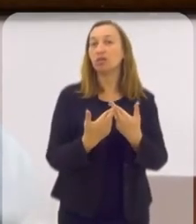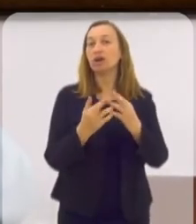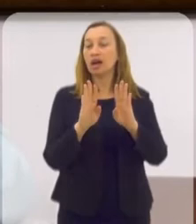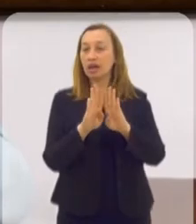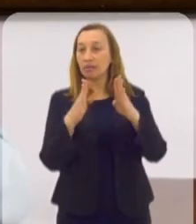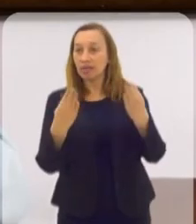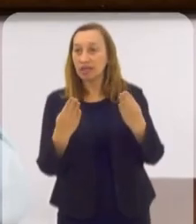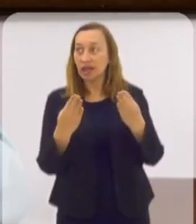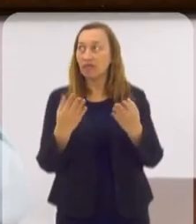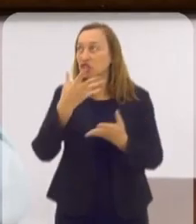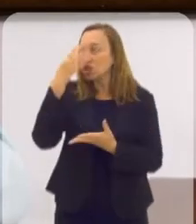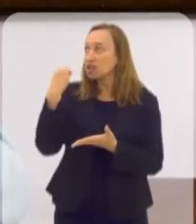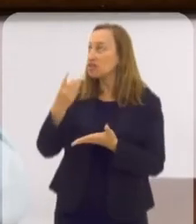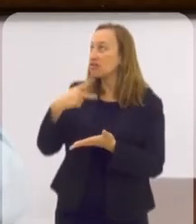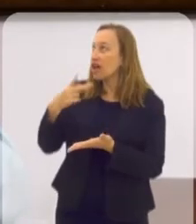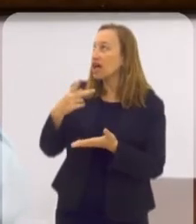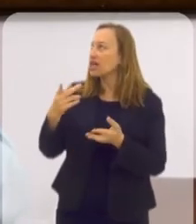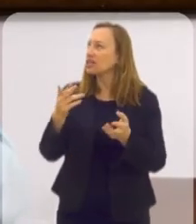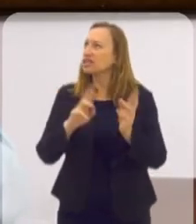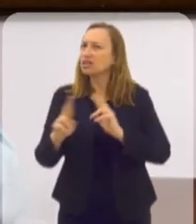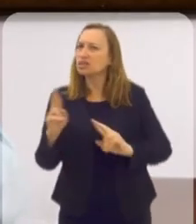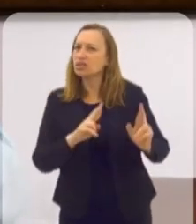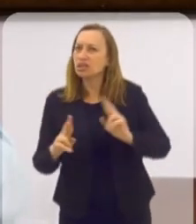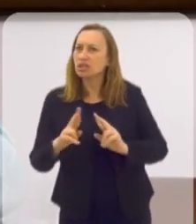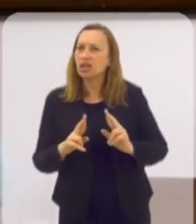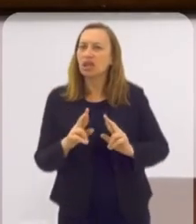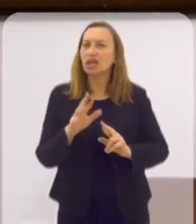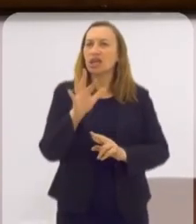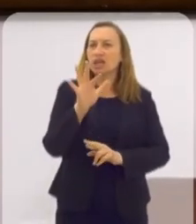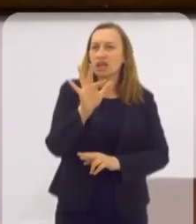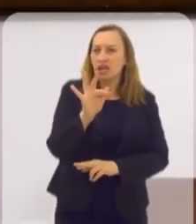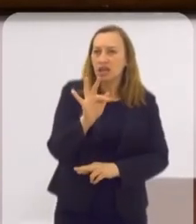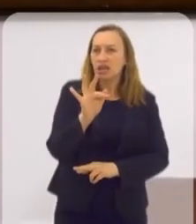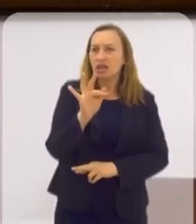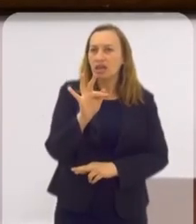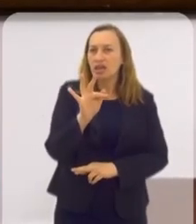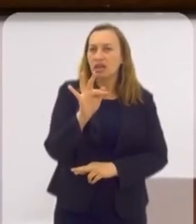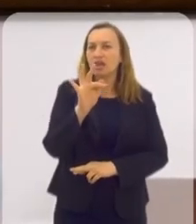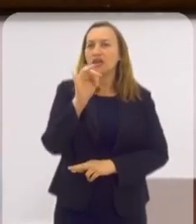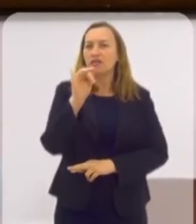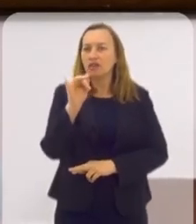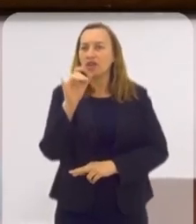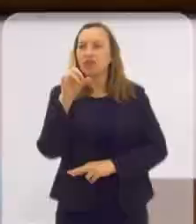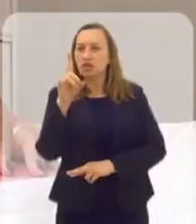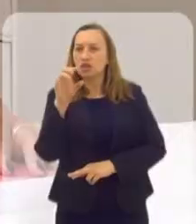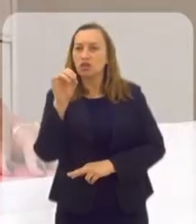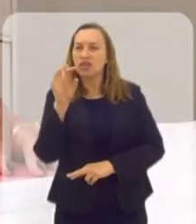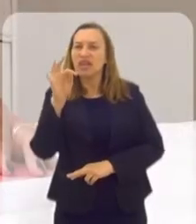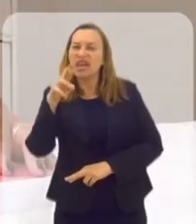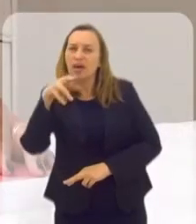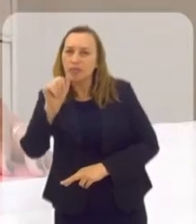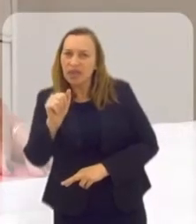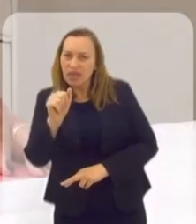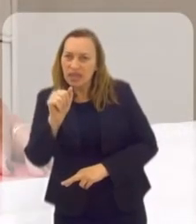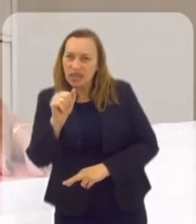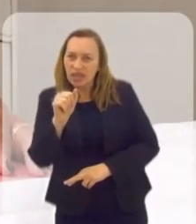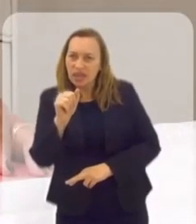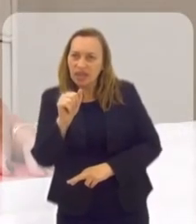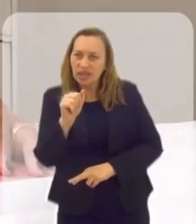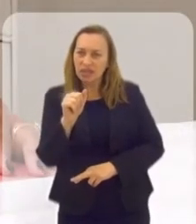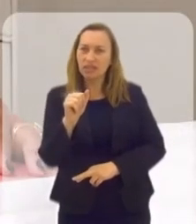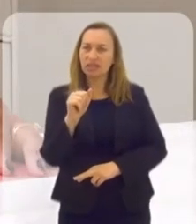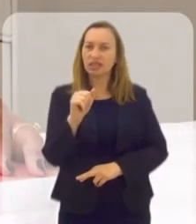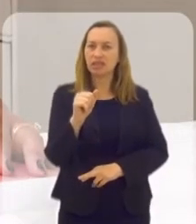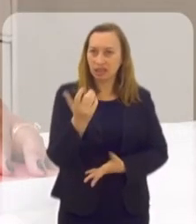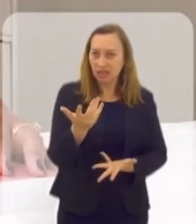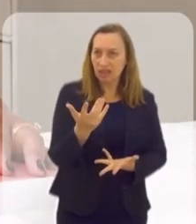tem a exposição, eu esqueci de falar, e normalmente está associado à fluidoterapia, que a gente conhece como passe, né? E Certo. a água